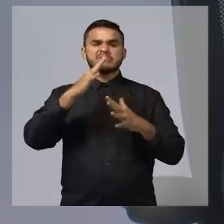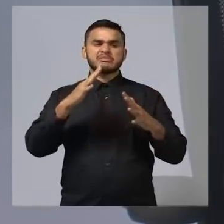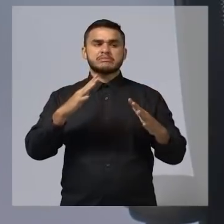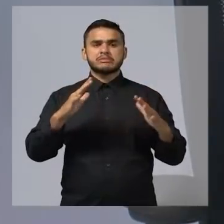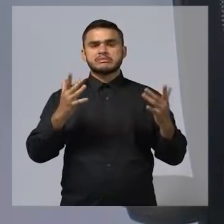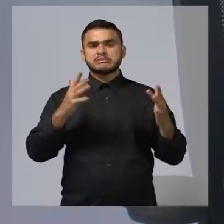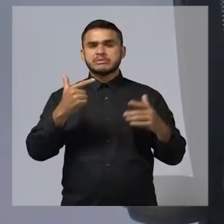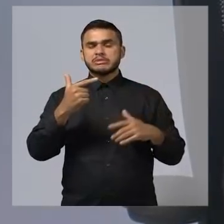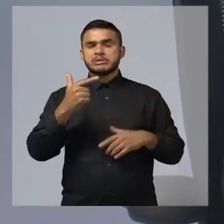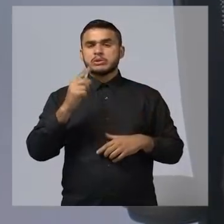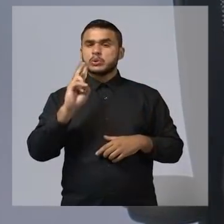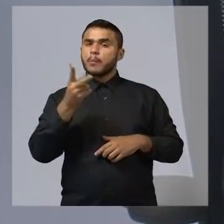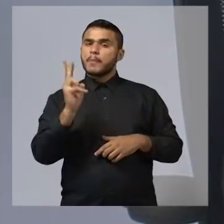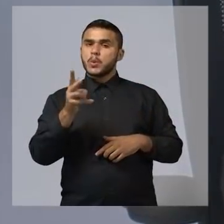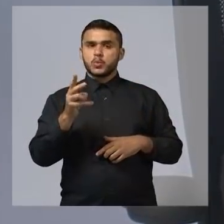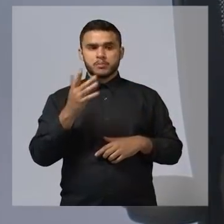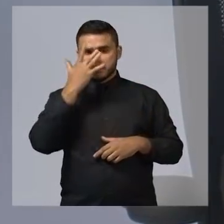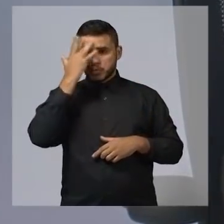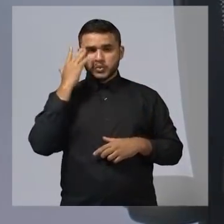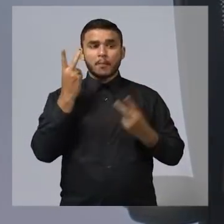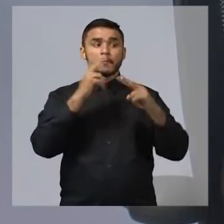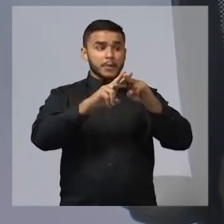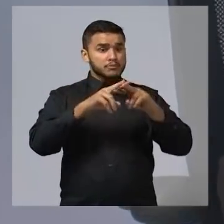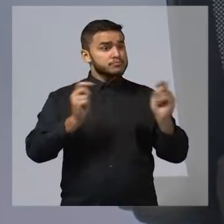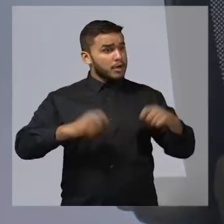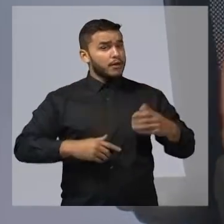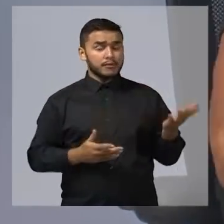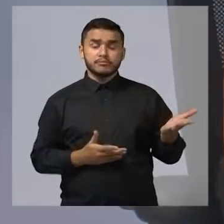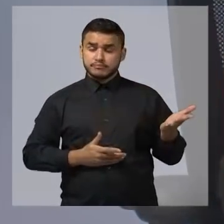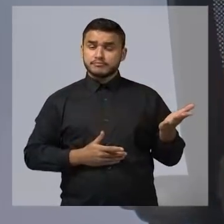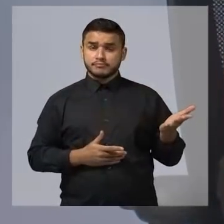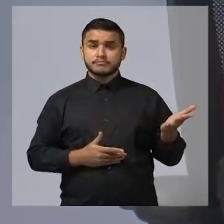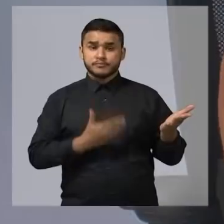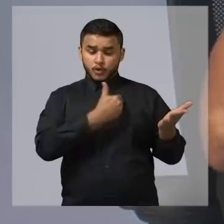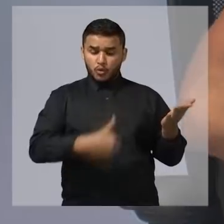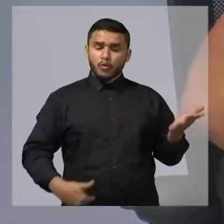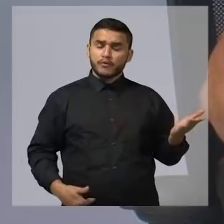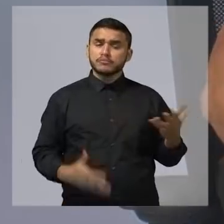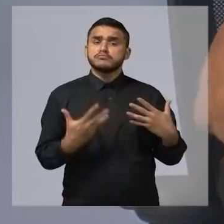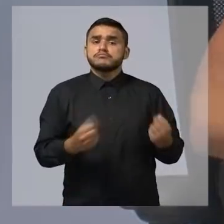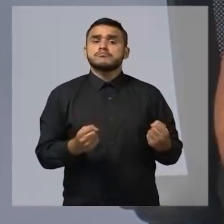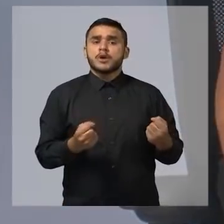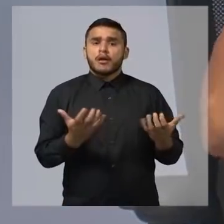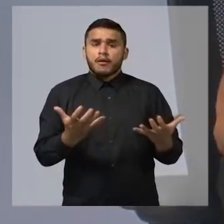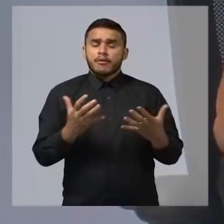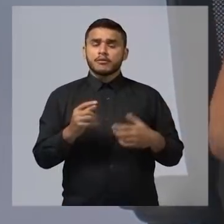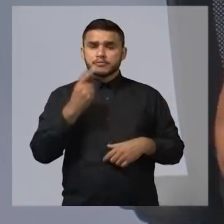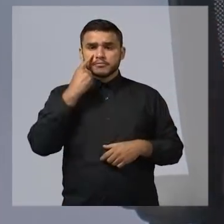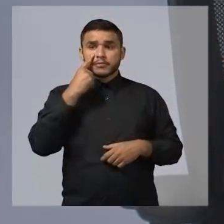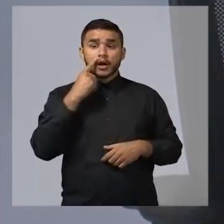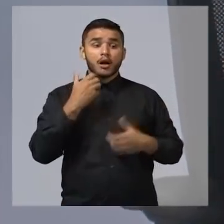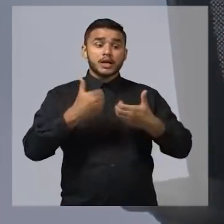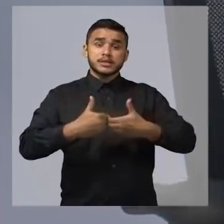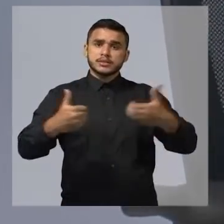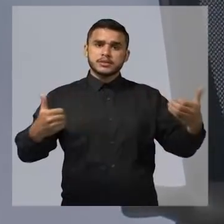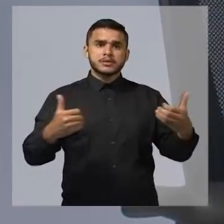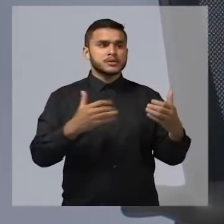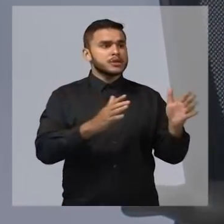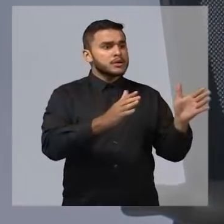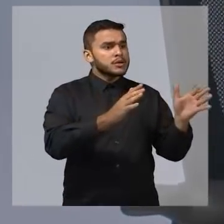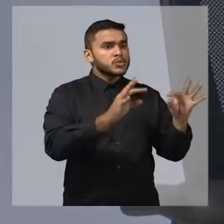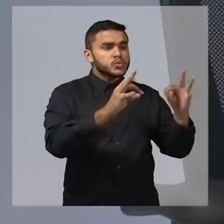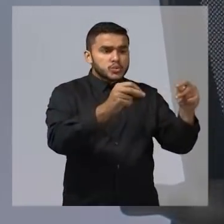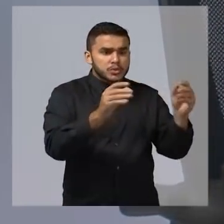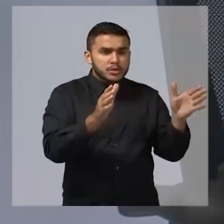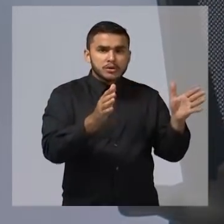É determinação do governador também, então a gente está para isso. Então justamente para fazer justamente essa separação e dar oportunidade. Se a pessoa for para a PAC, lógico